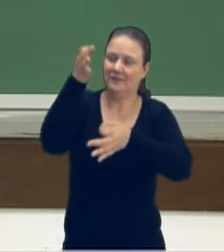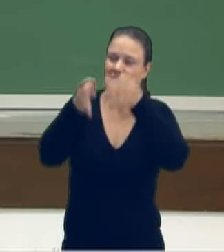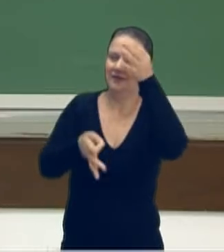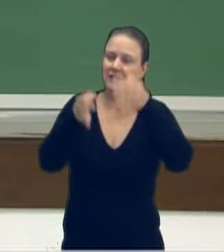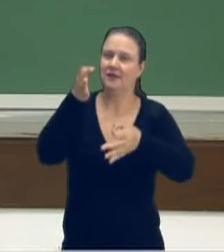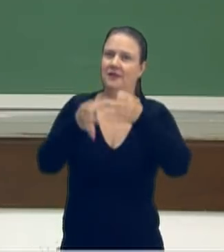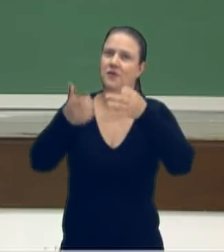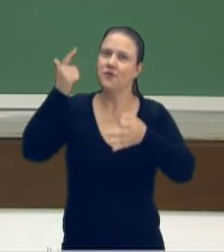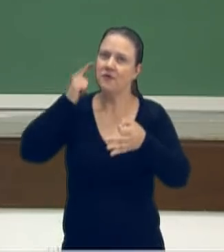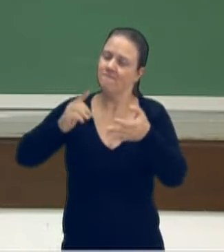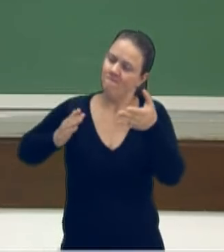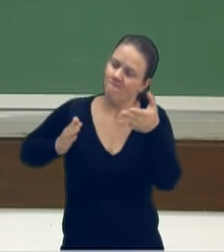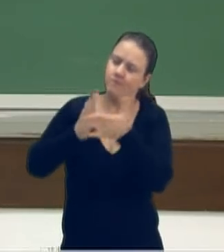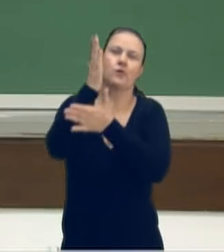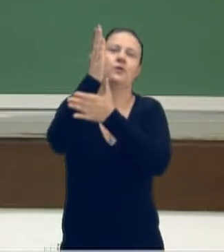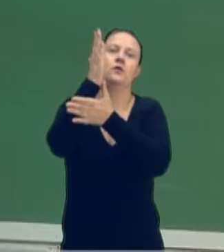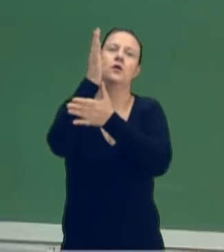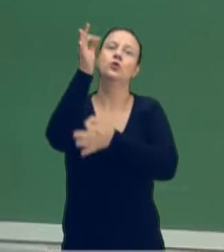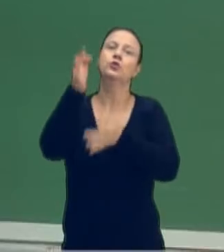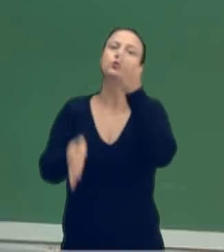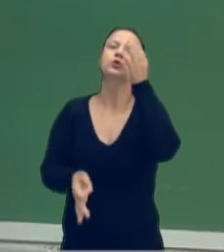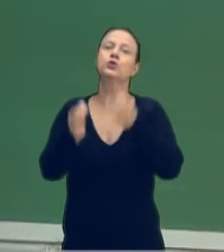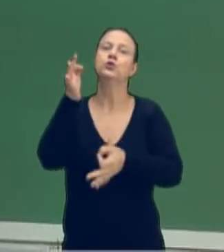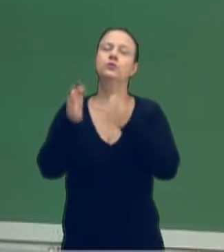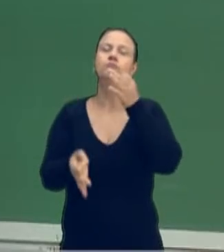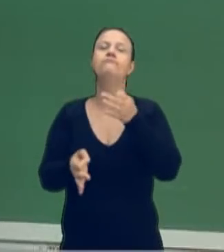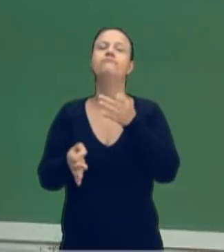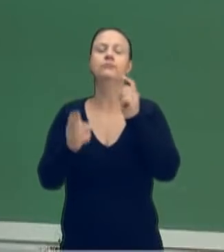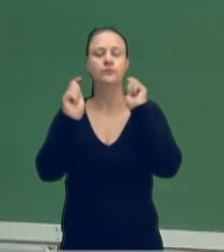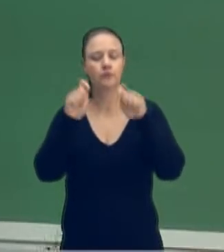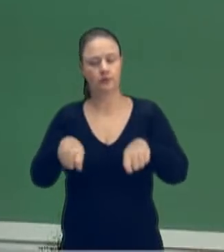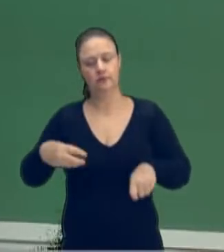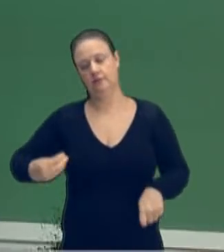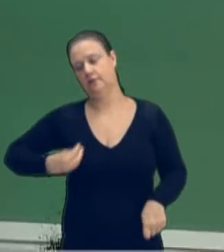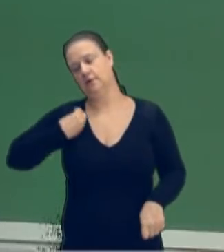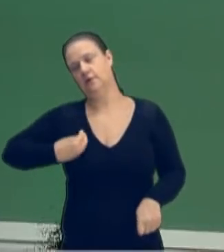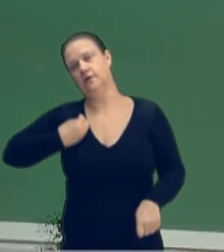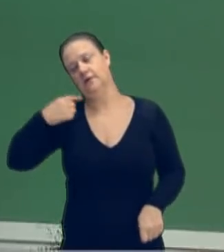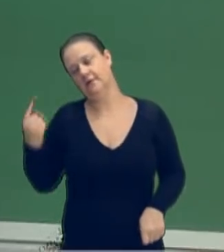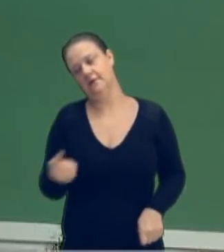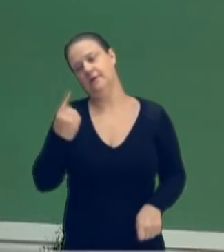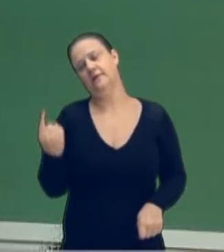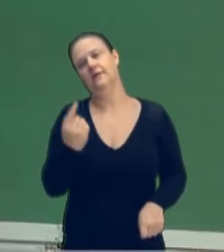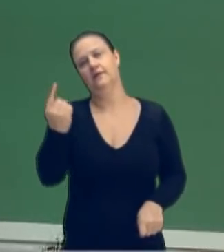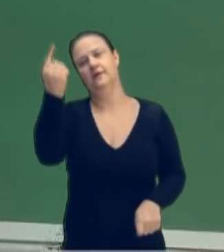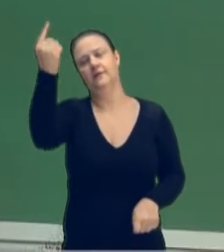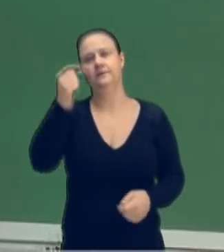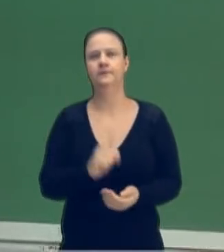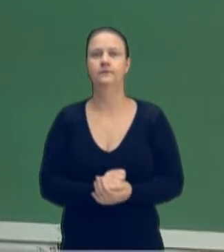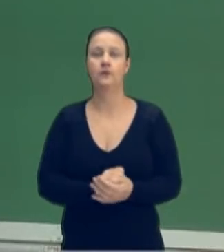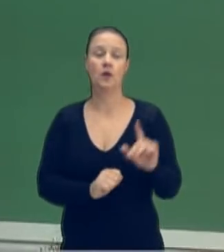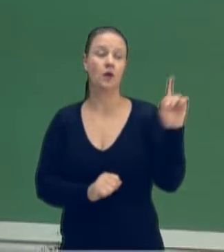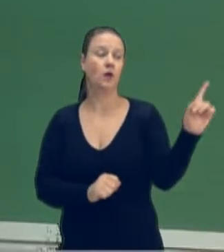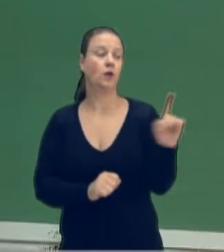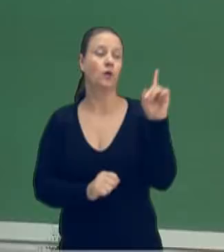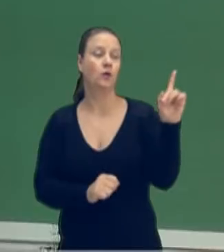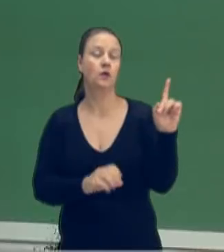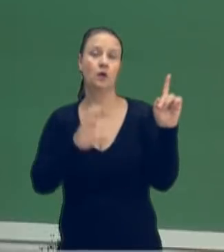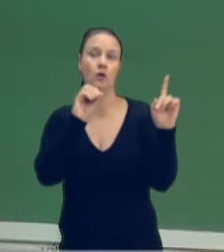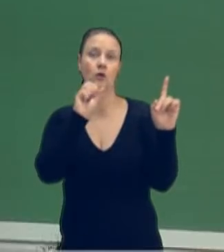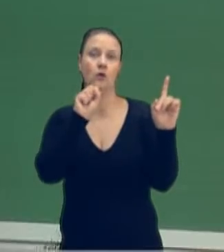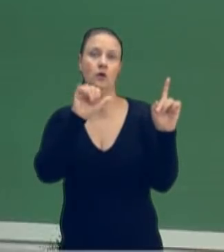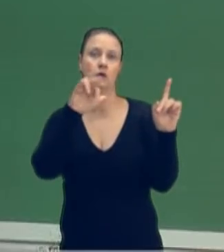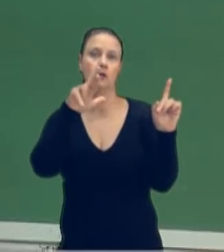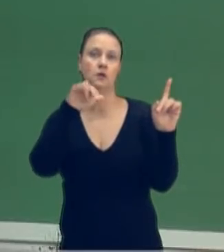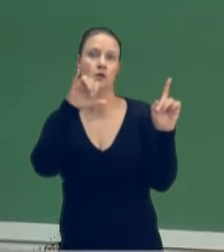tribunal, né? Ele seria julgado, aprovado e poderia viver no mundo dos mortos, onde Deus Osíris, por isso que ele está